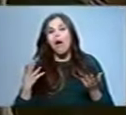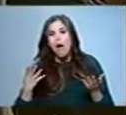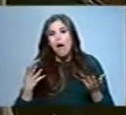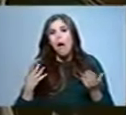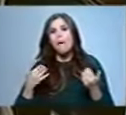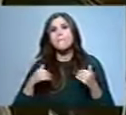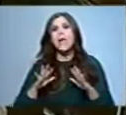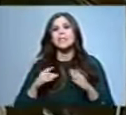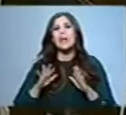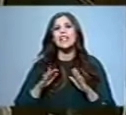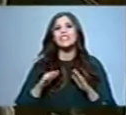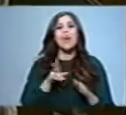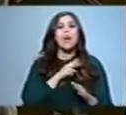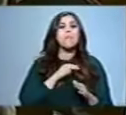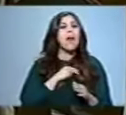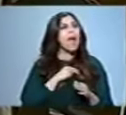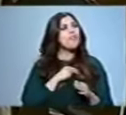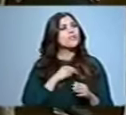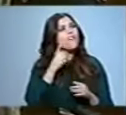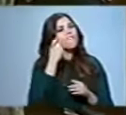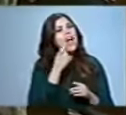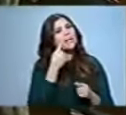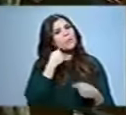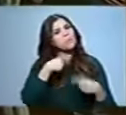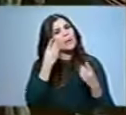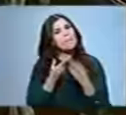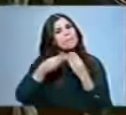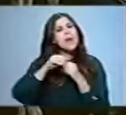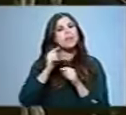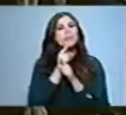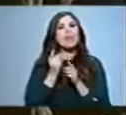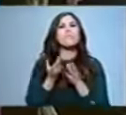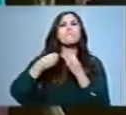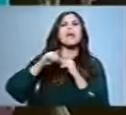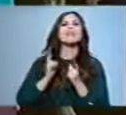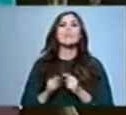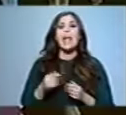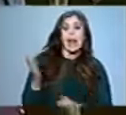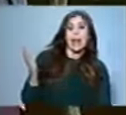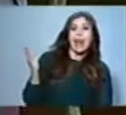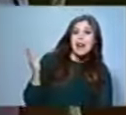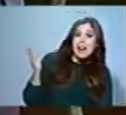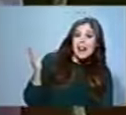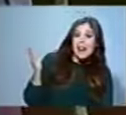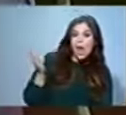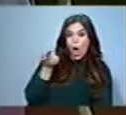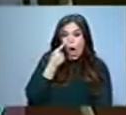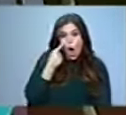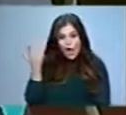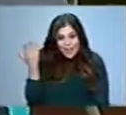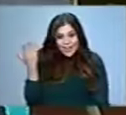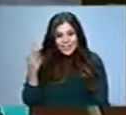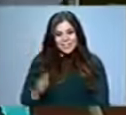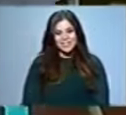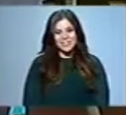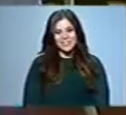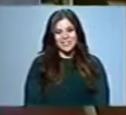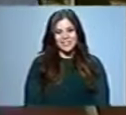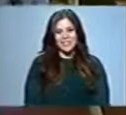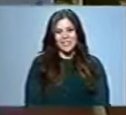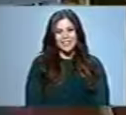Mas o baú não abriu todo, porque dentro desse baú cabe mais o quê, Sónia? Isto, queres ver? O quê? Vai aparecer aqui. Diz-me, Sónia,